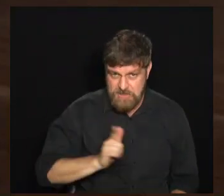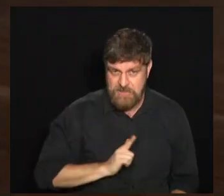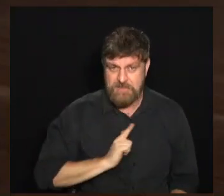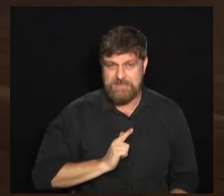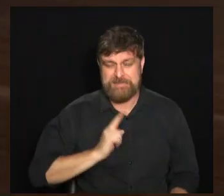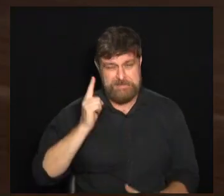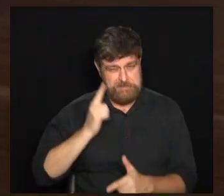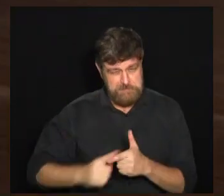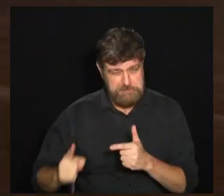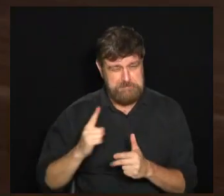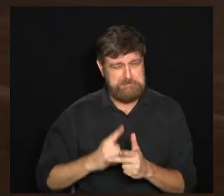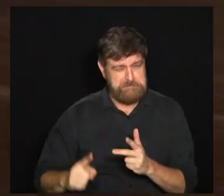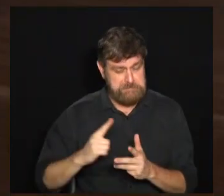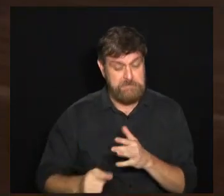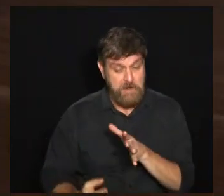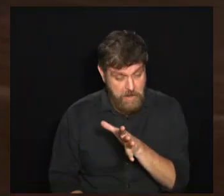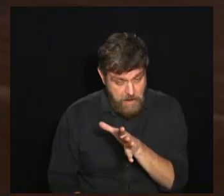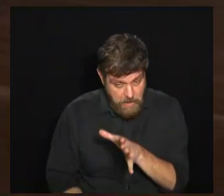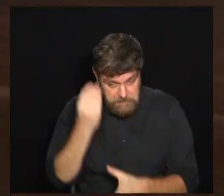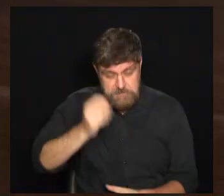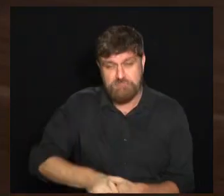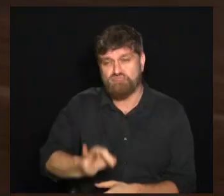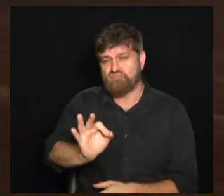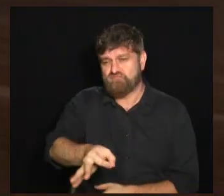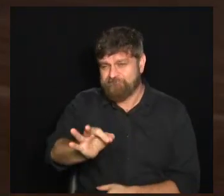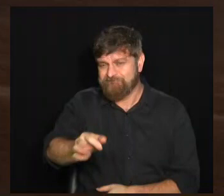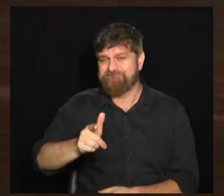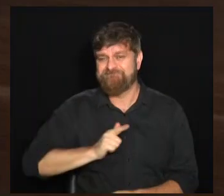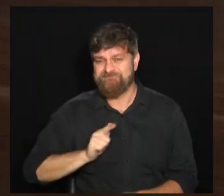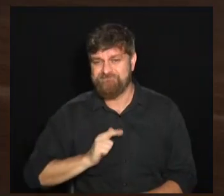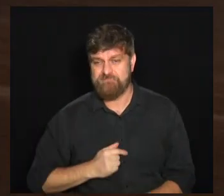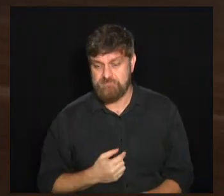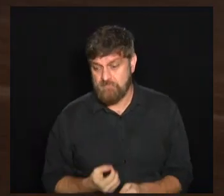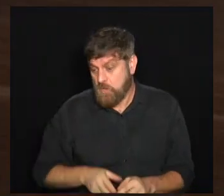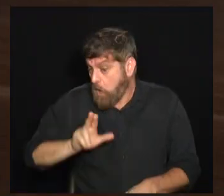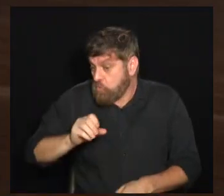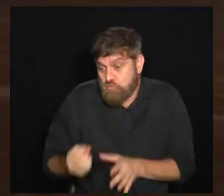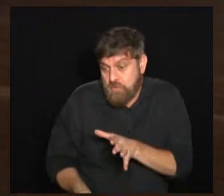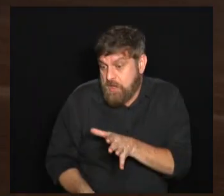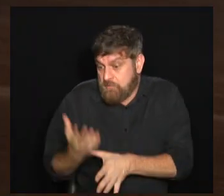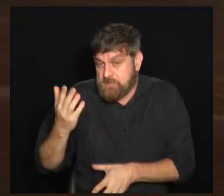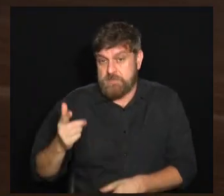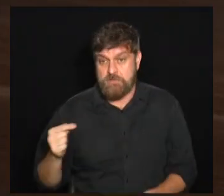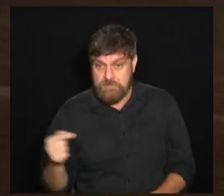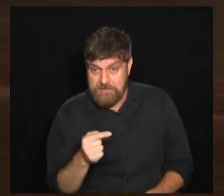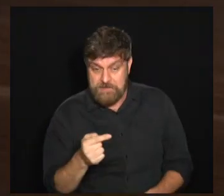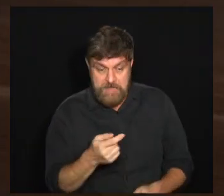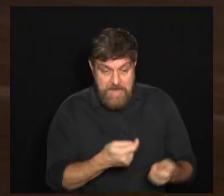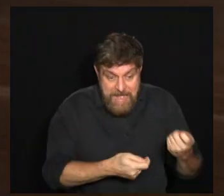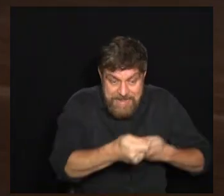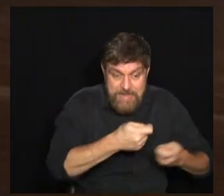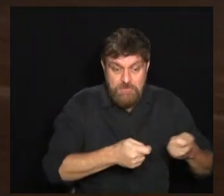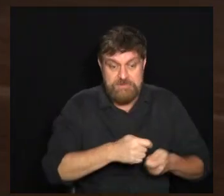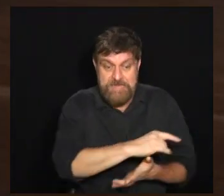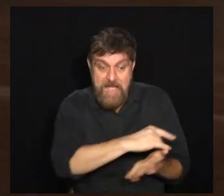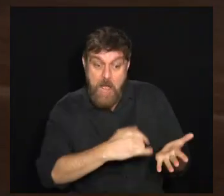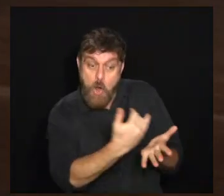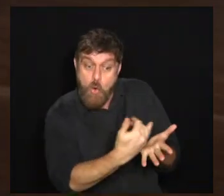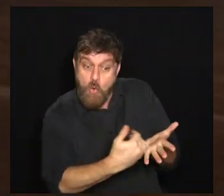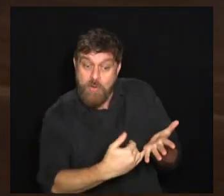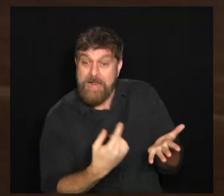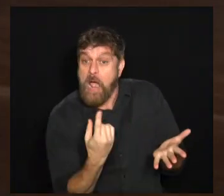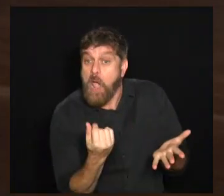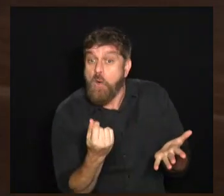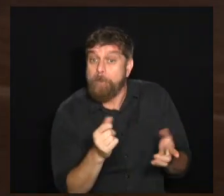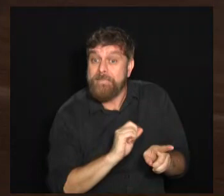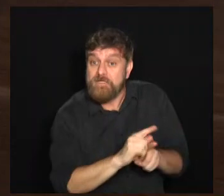maior acontecendo, ou seja, já existe um fato atípico que justificaria aí uma renegociação de contratos, uma renegociação